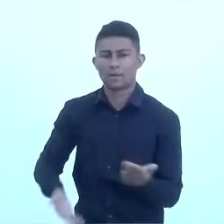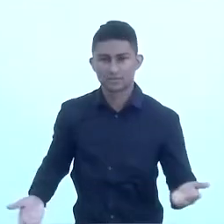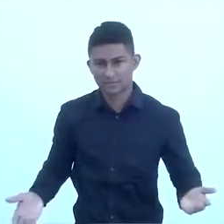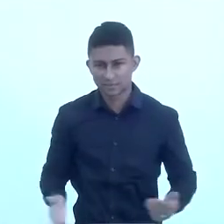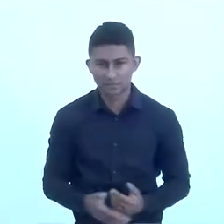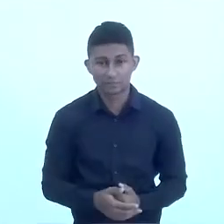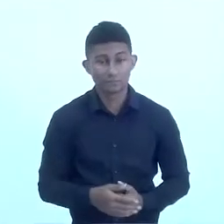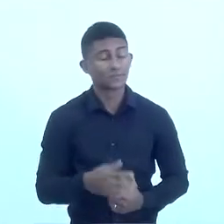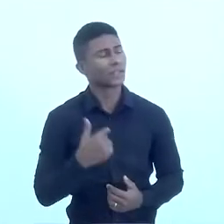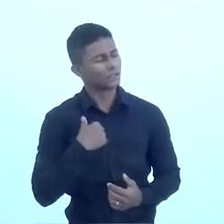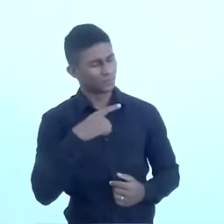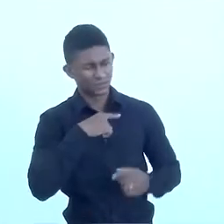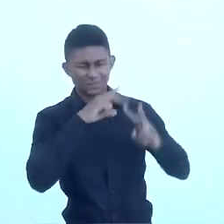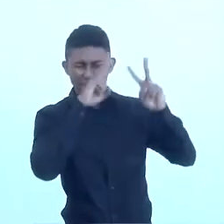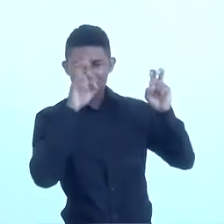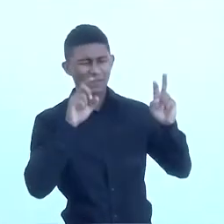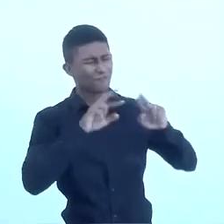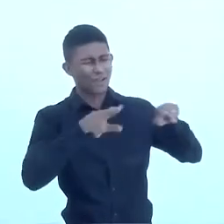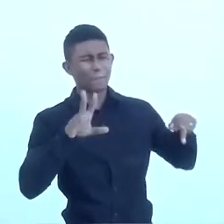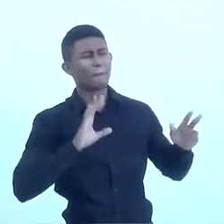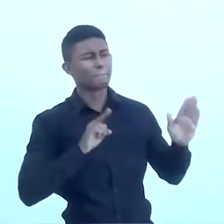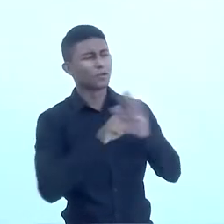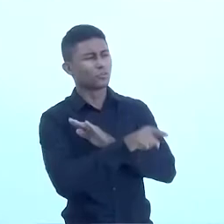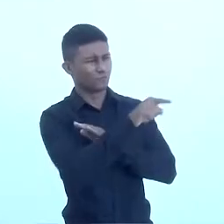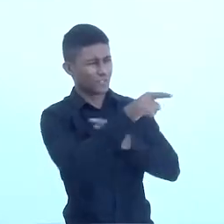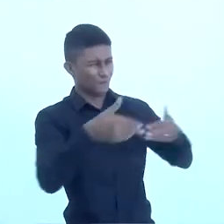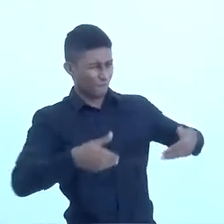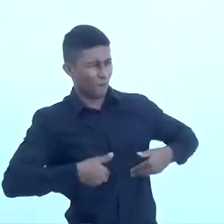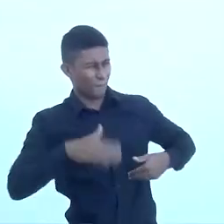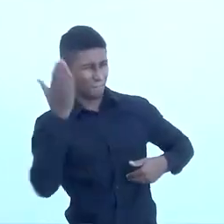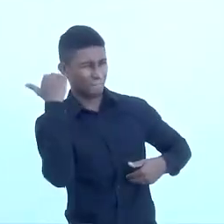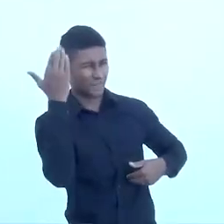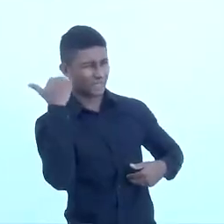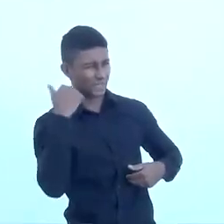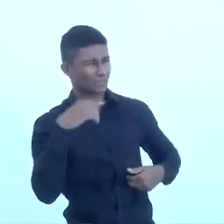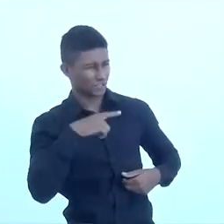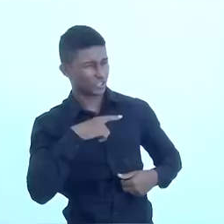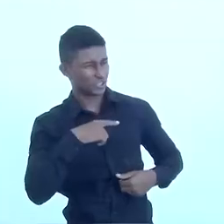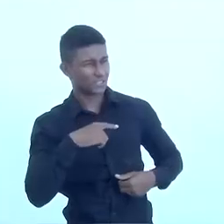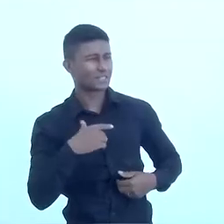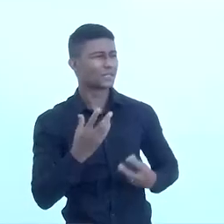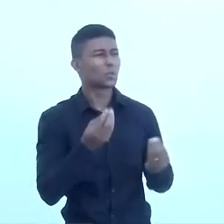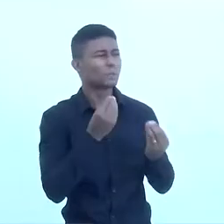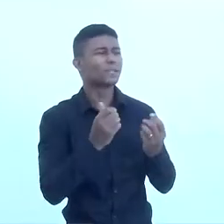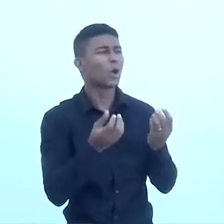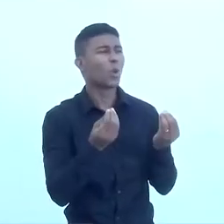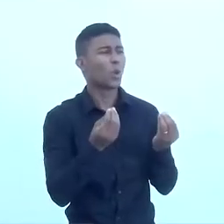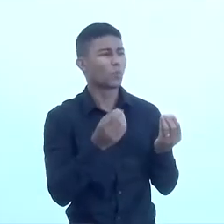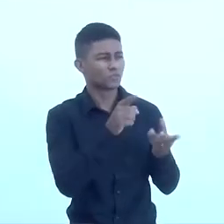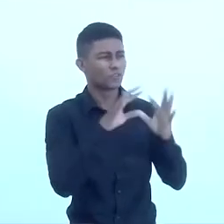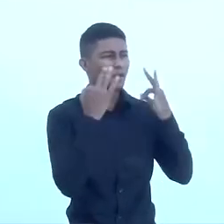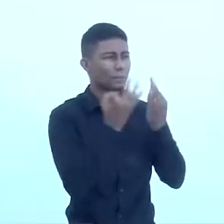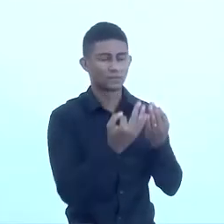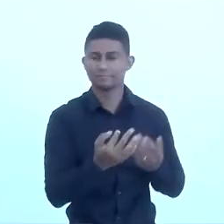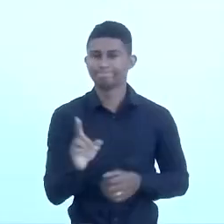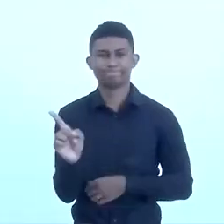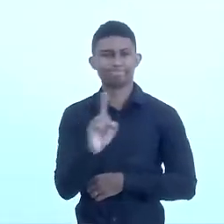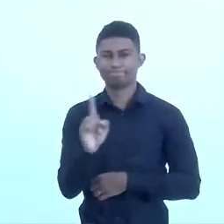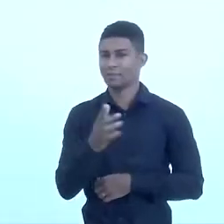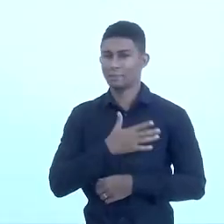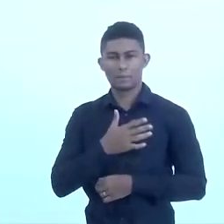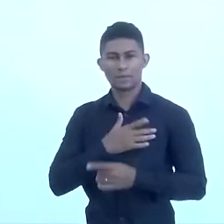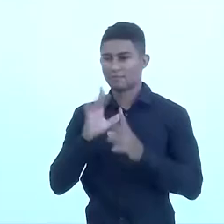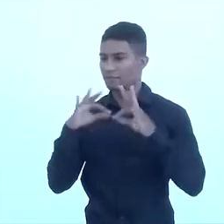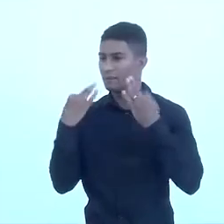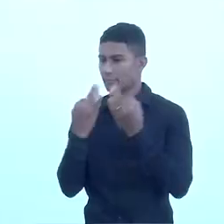coisas com você, mas eu tenho que te perguntar, você passou por isso, Paulo? Não. Não? Não, não. E não teve insegurança alimentar na